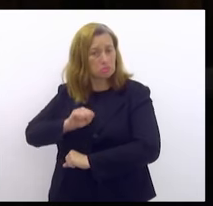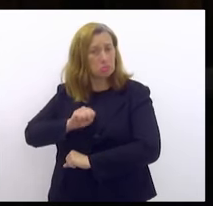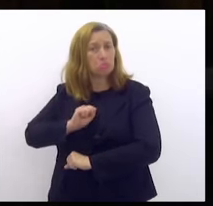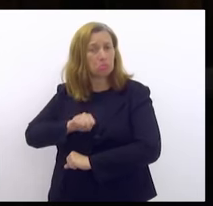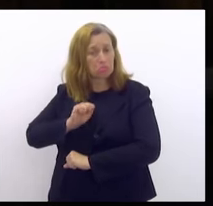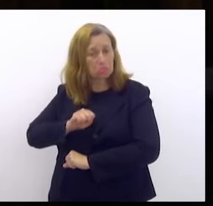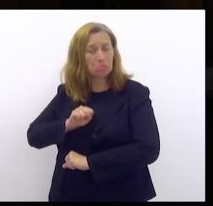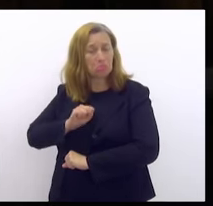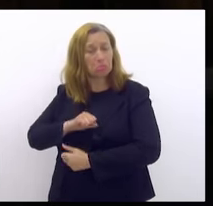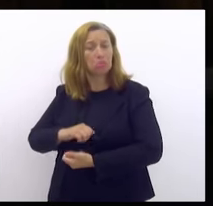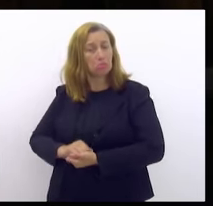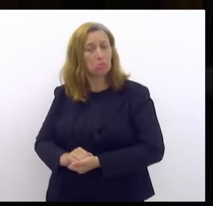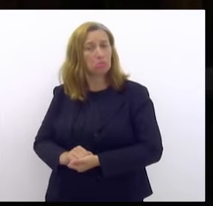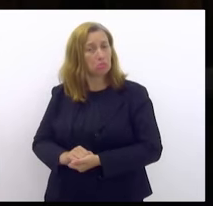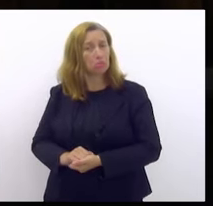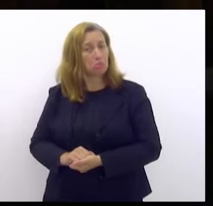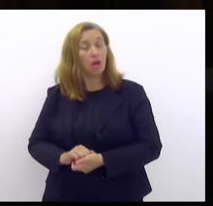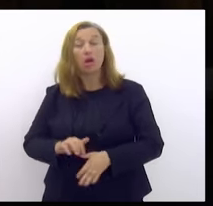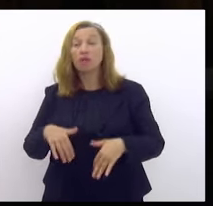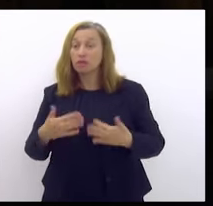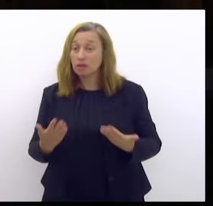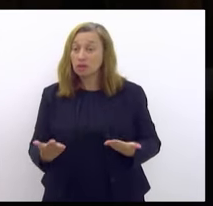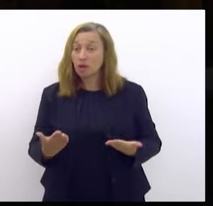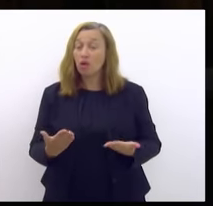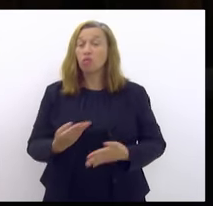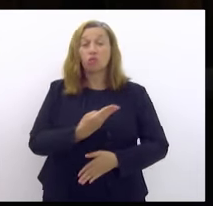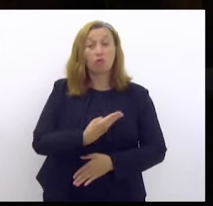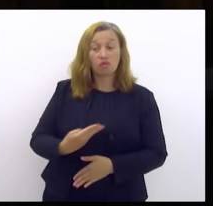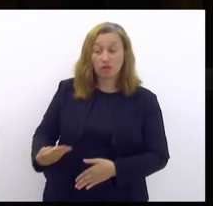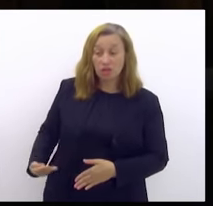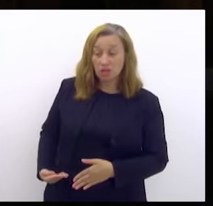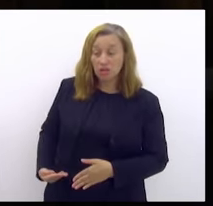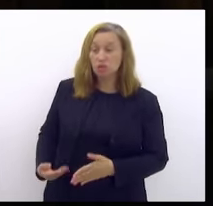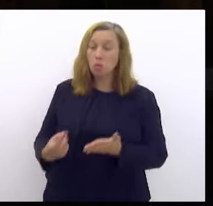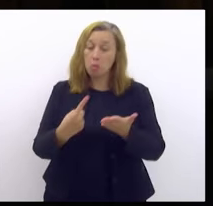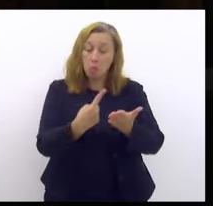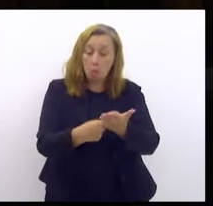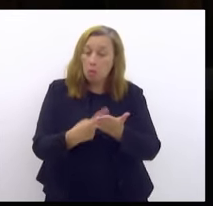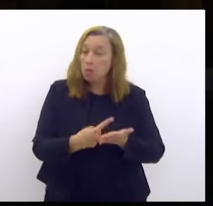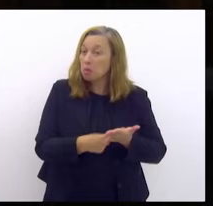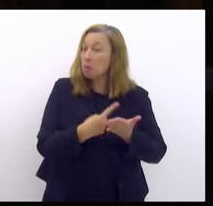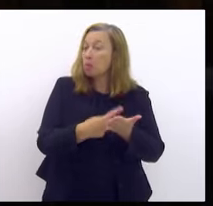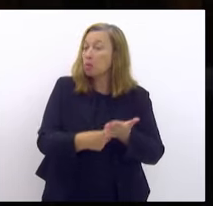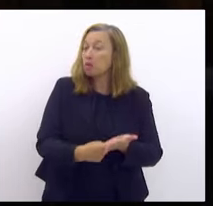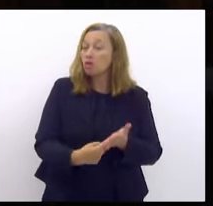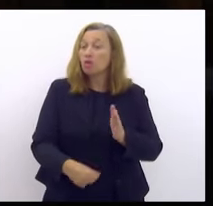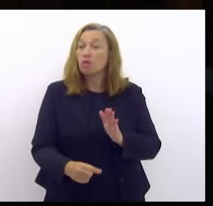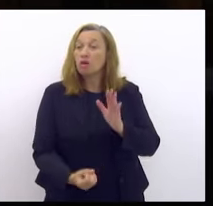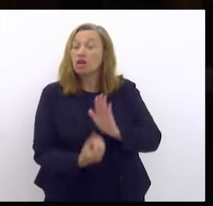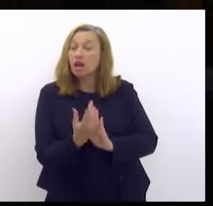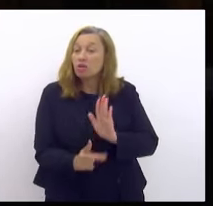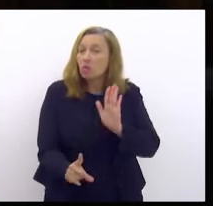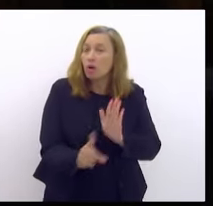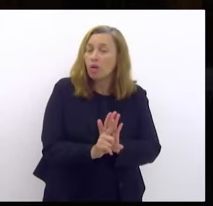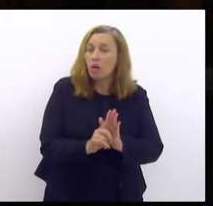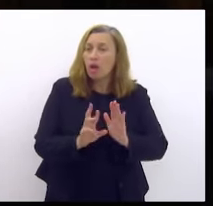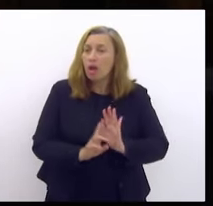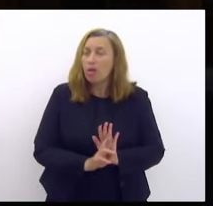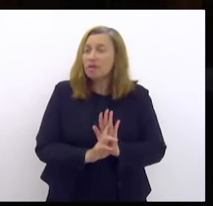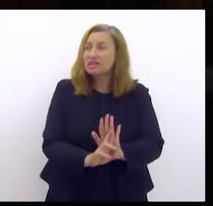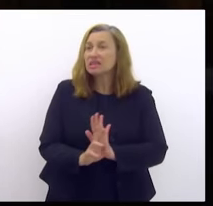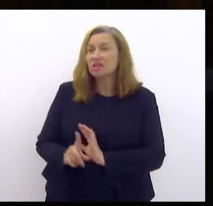Então, acertado por parte do governador, estabelecer por força de lei uma secretaria de